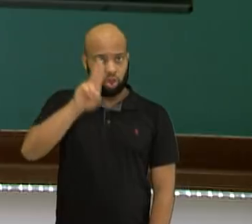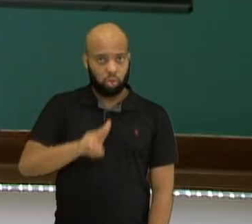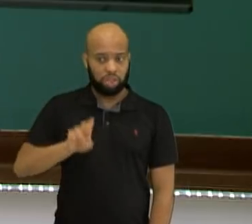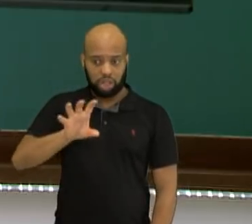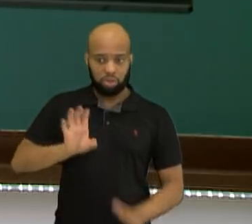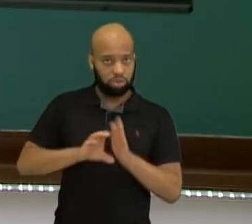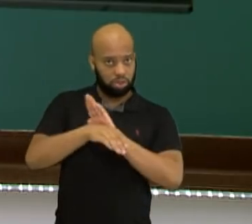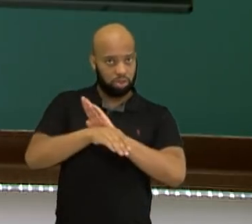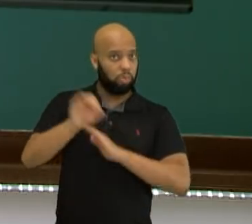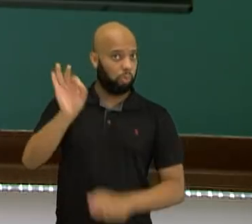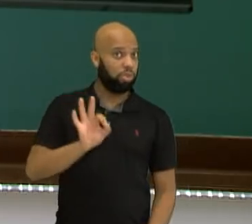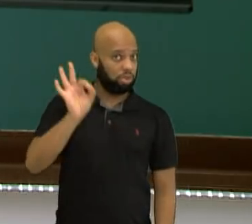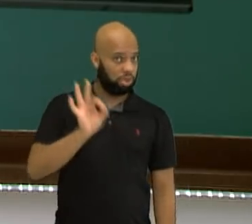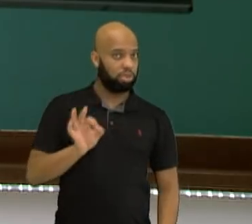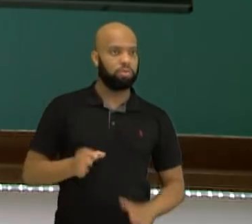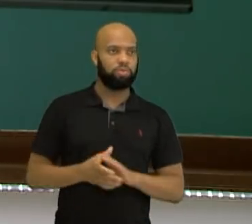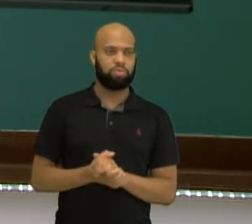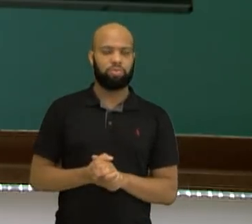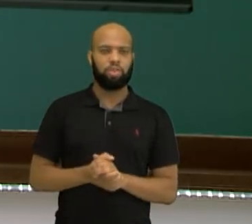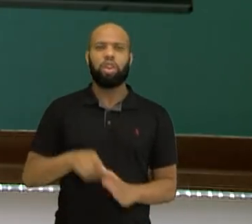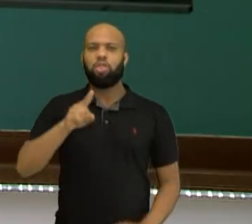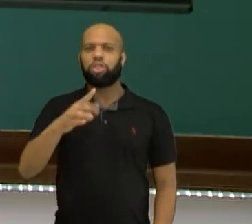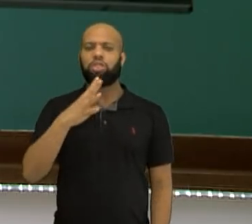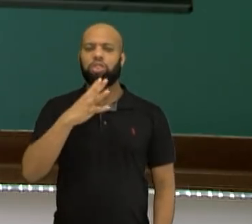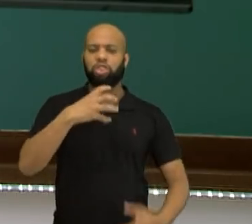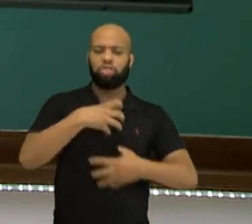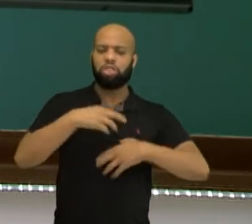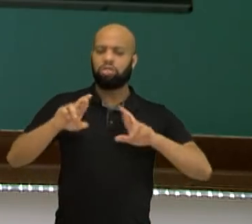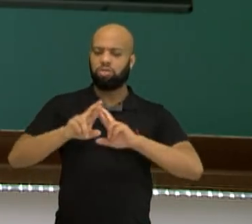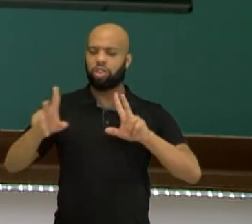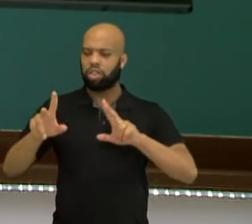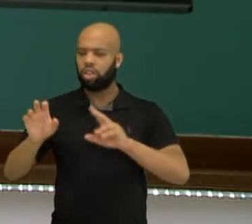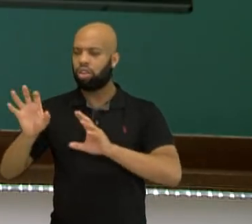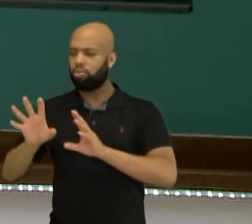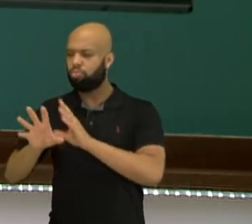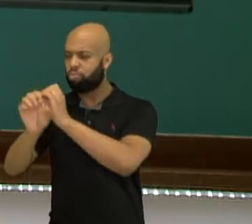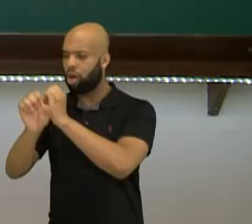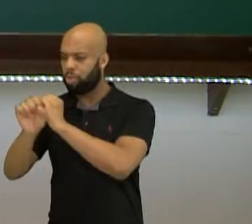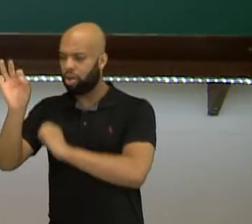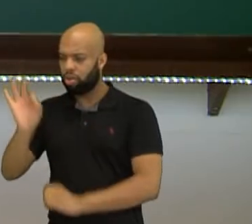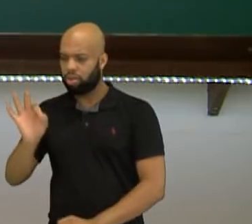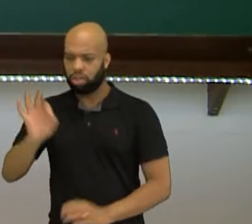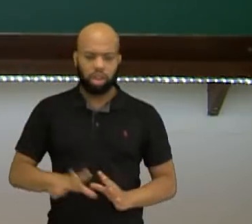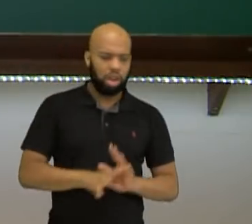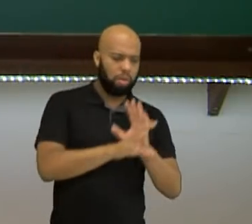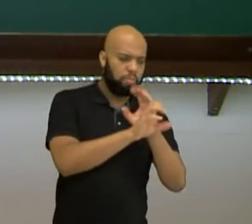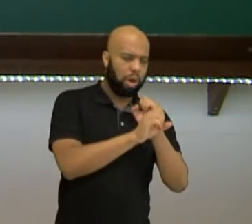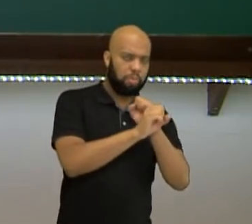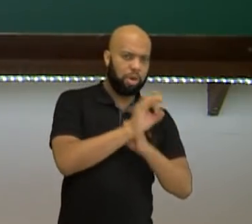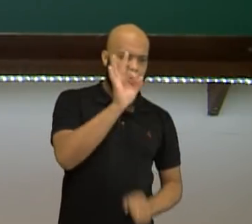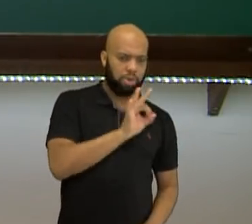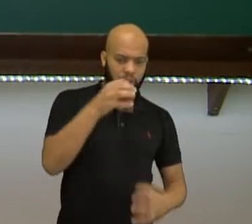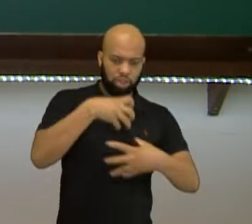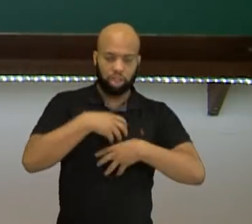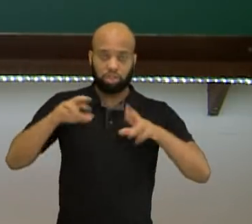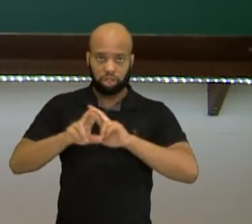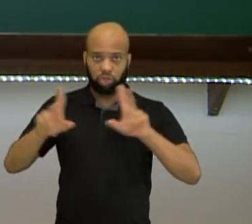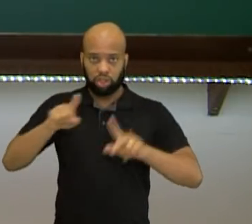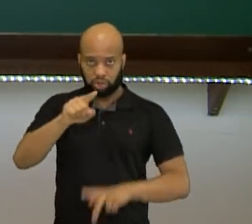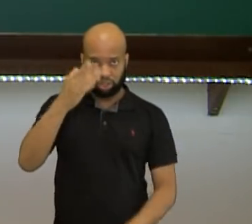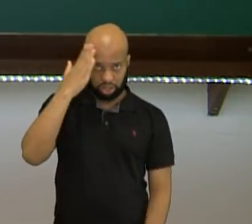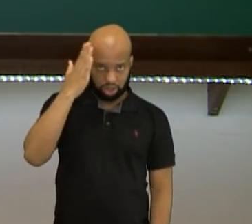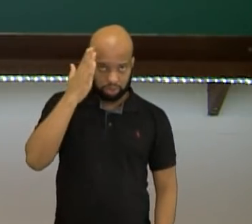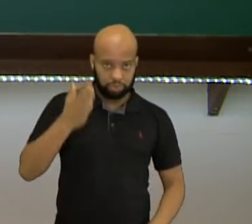uma perguntinha. Você conhece as diferentes formas de se calcular uma porcentagem? Vamos falar um pouquinho sobre isso. Várias maneiras de você calcular